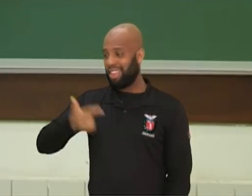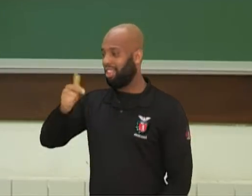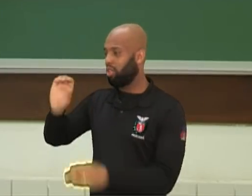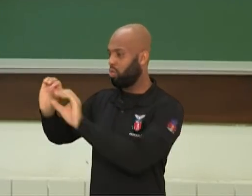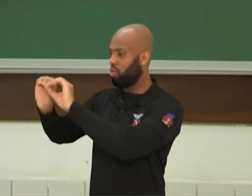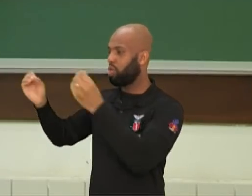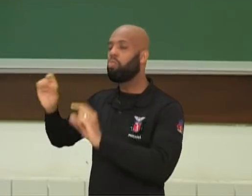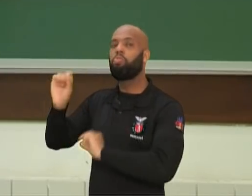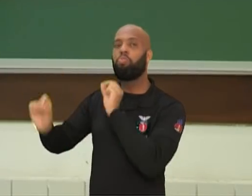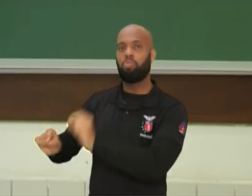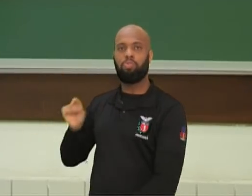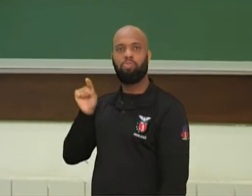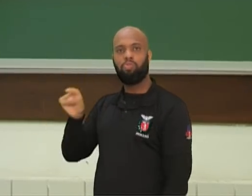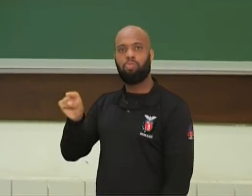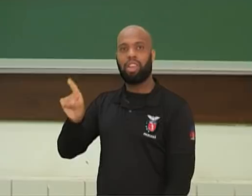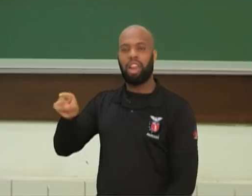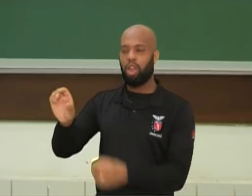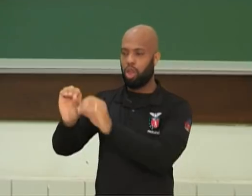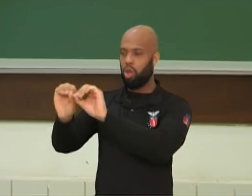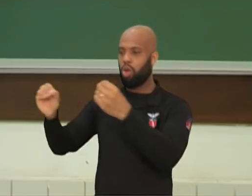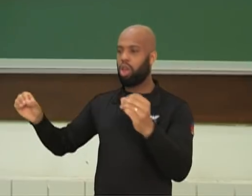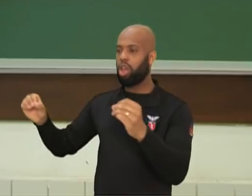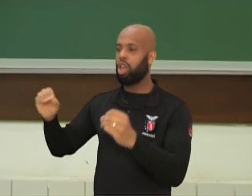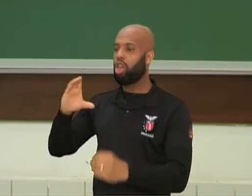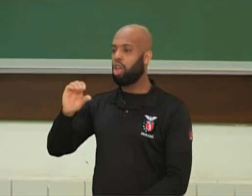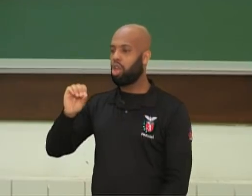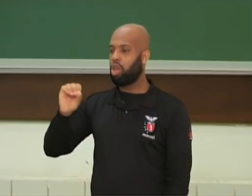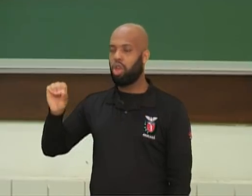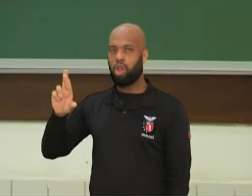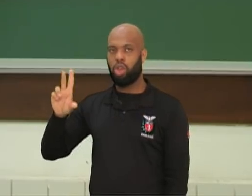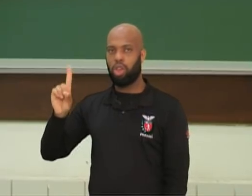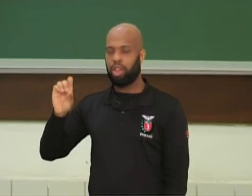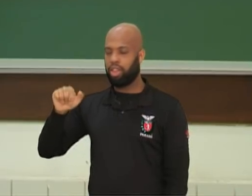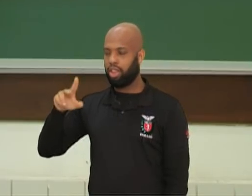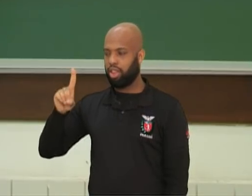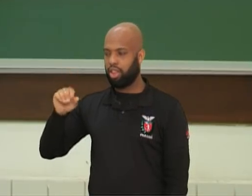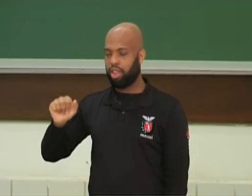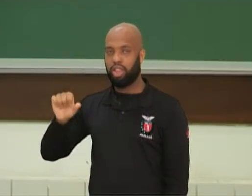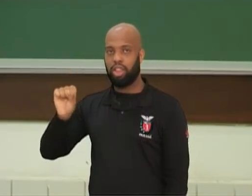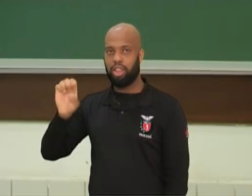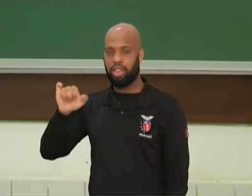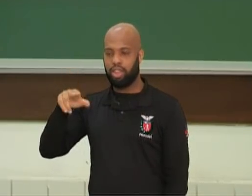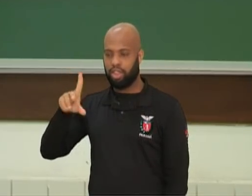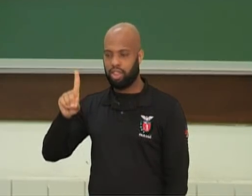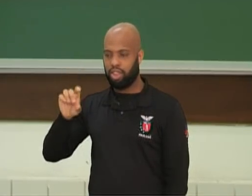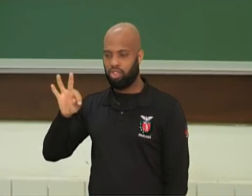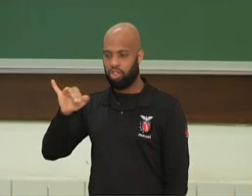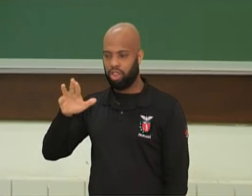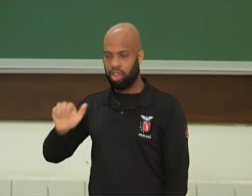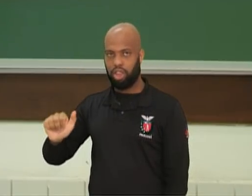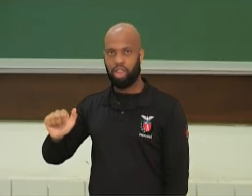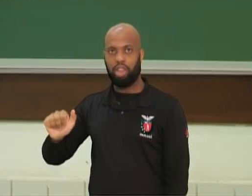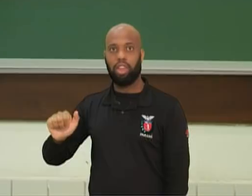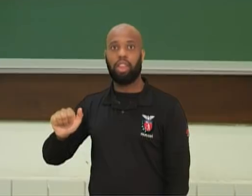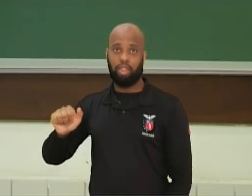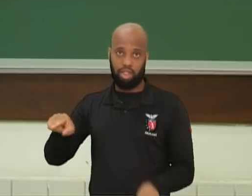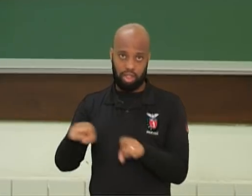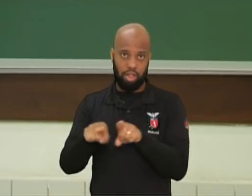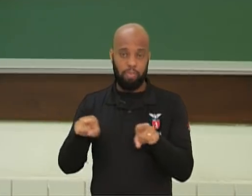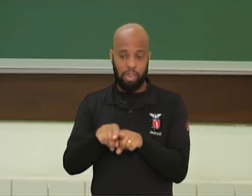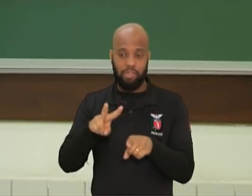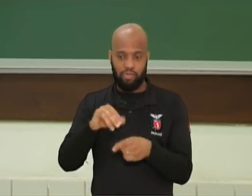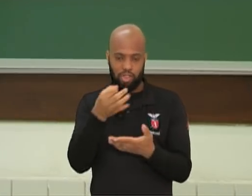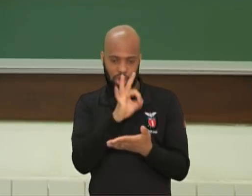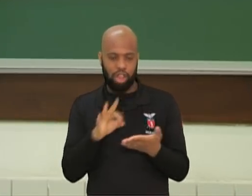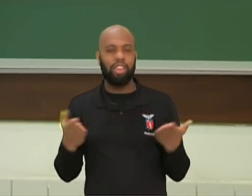nós chamamos então oração coordenada sindética e nós vamos fazer a